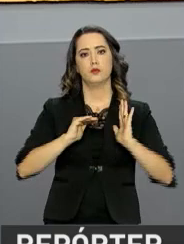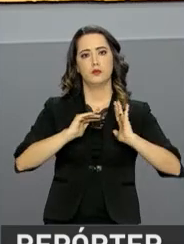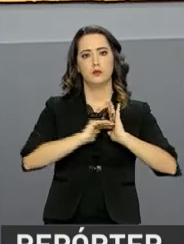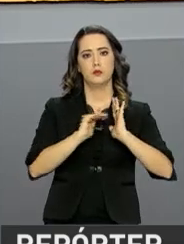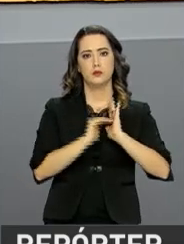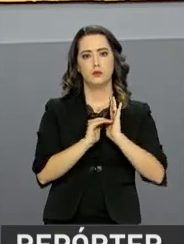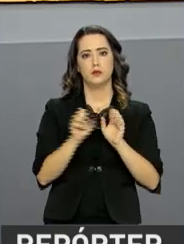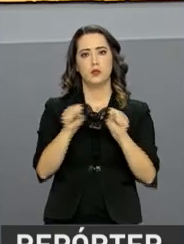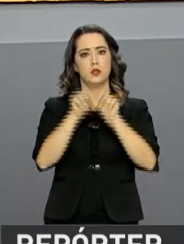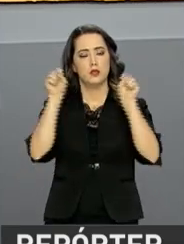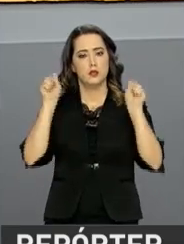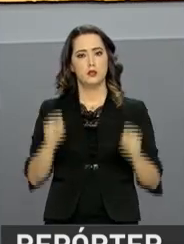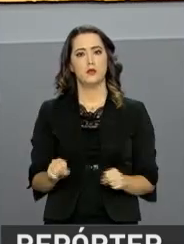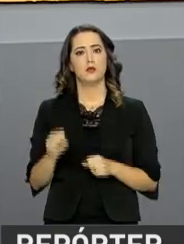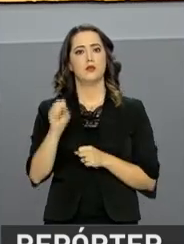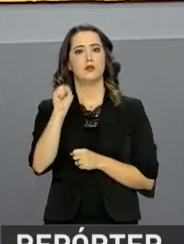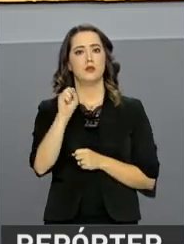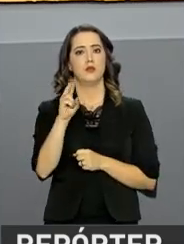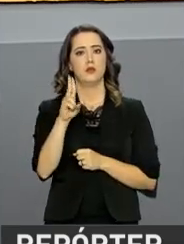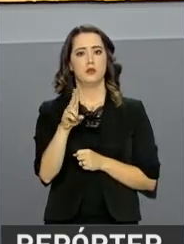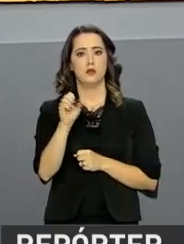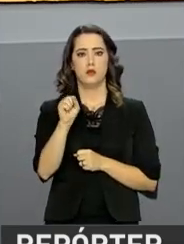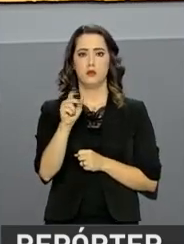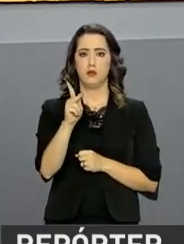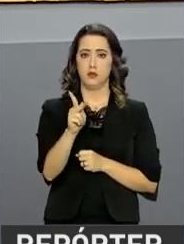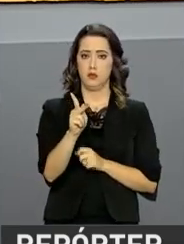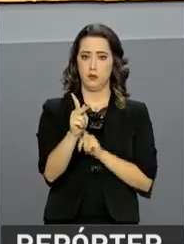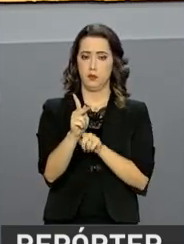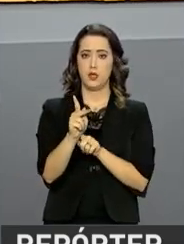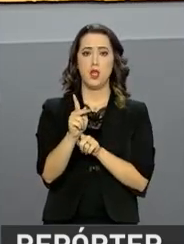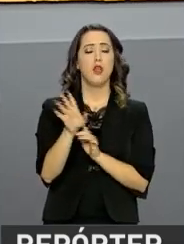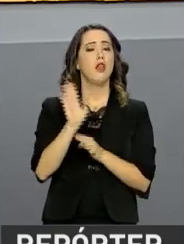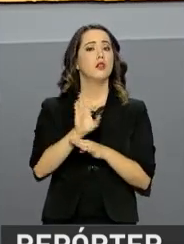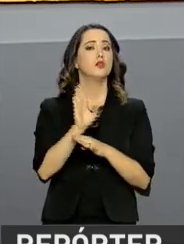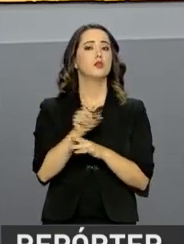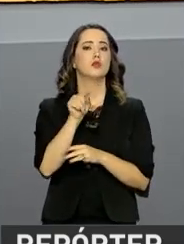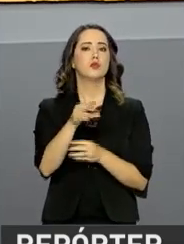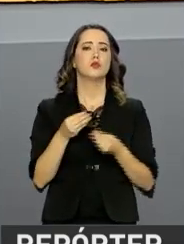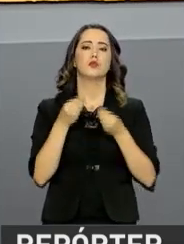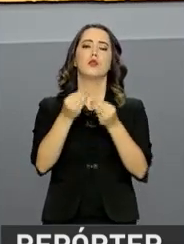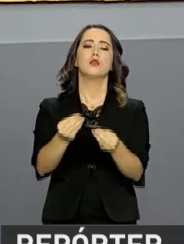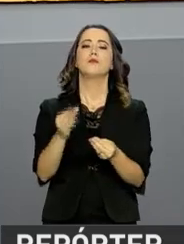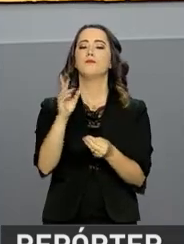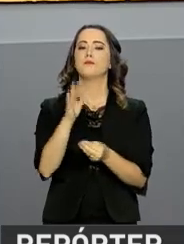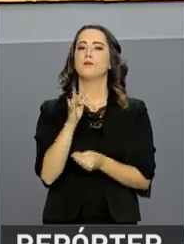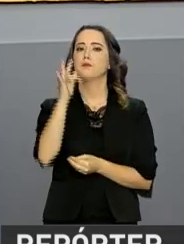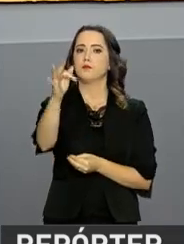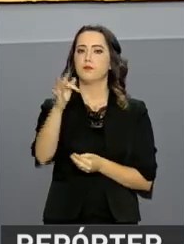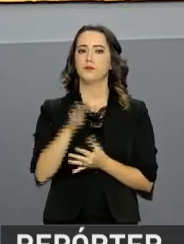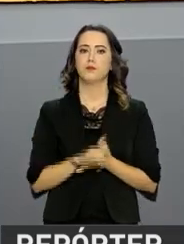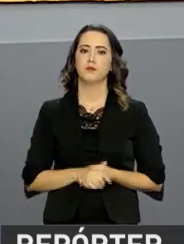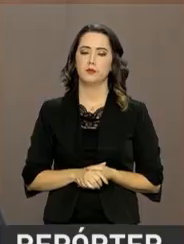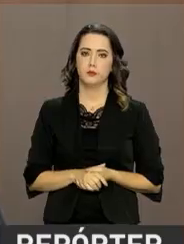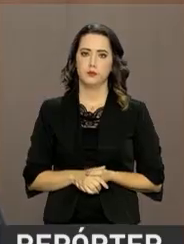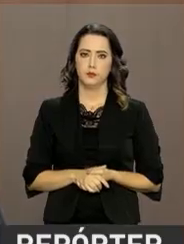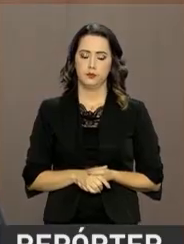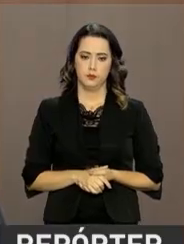do sistema único de segurança pública o susp e os benefícios que isso trará à sociedade